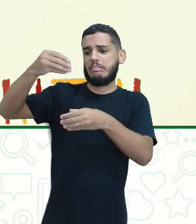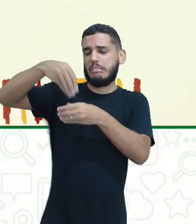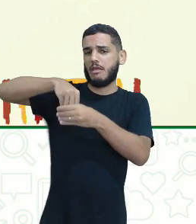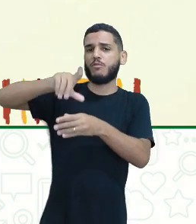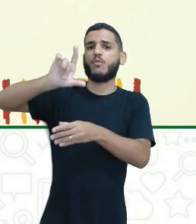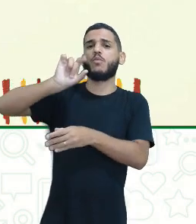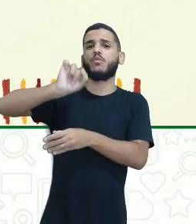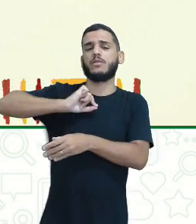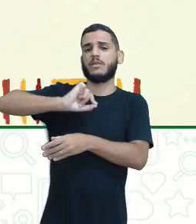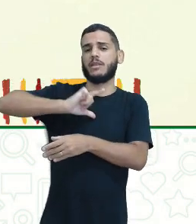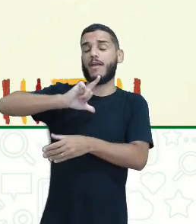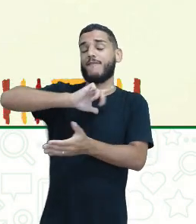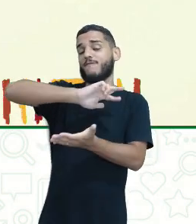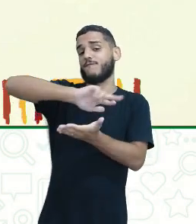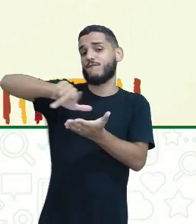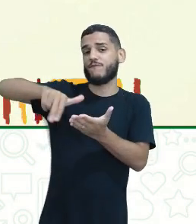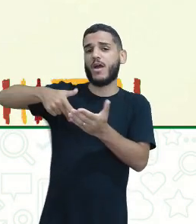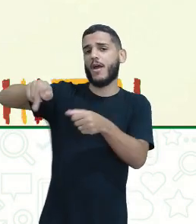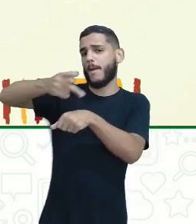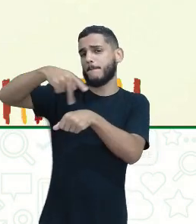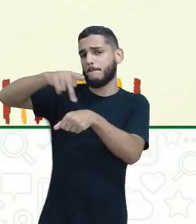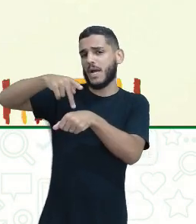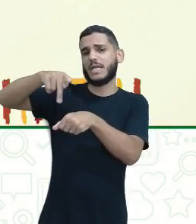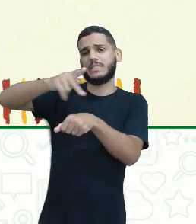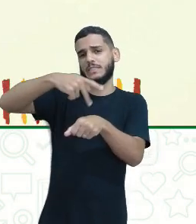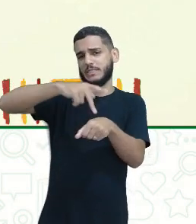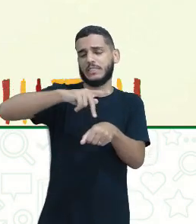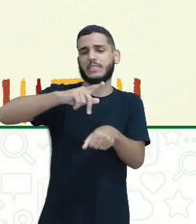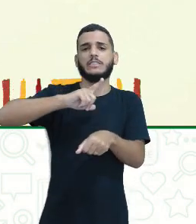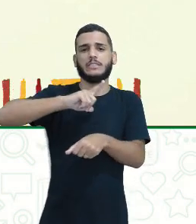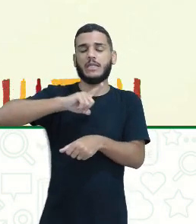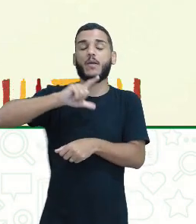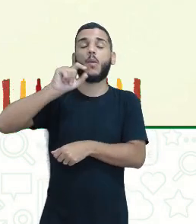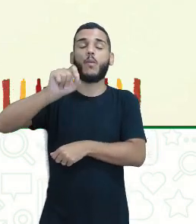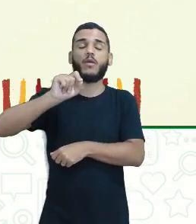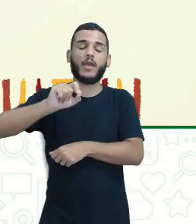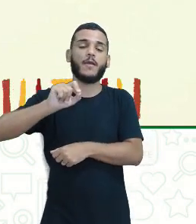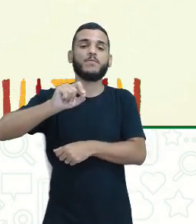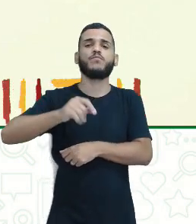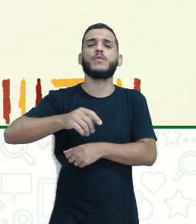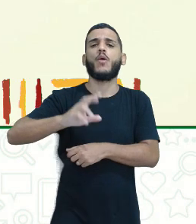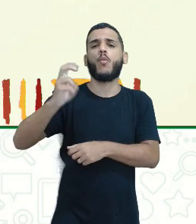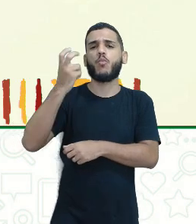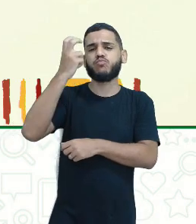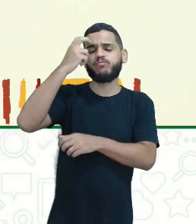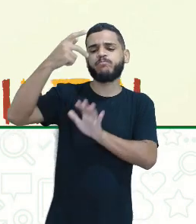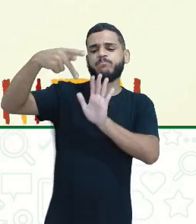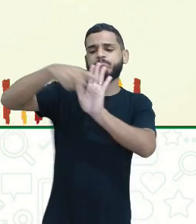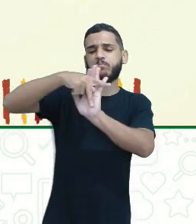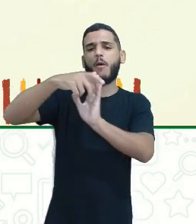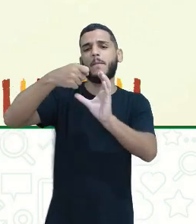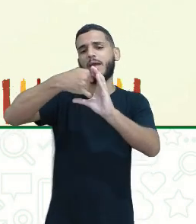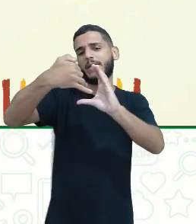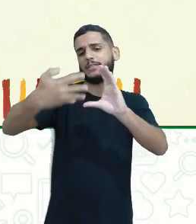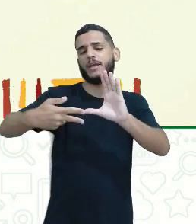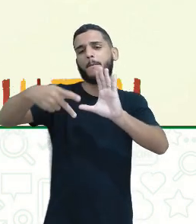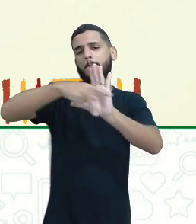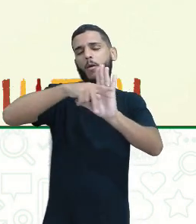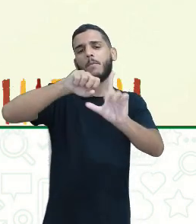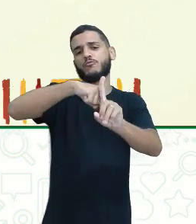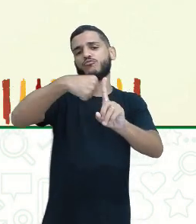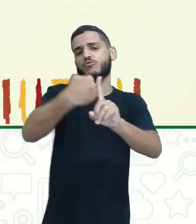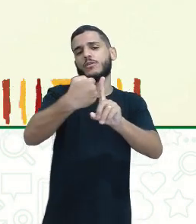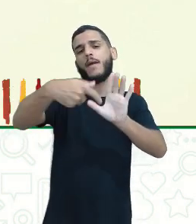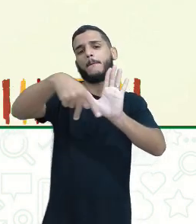tem vários países, tem muitas culturas próprias, características próprias,